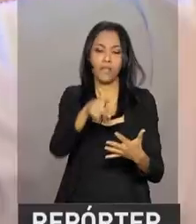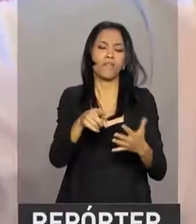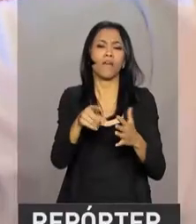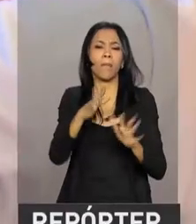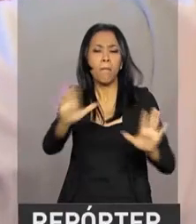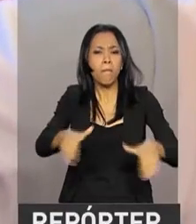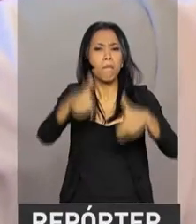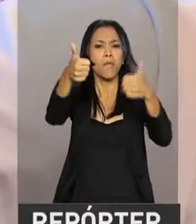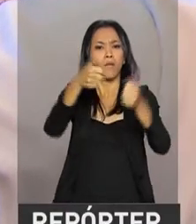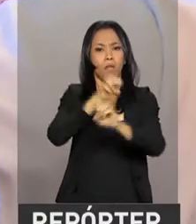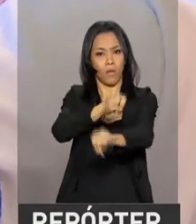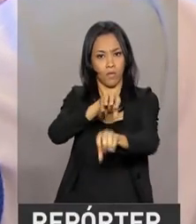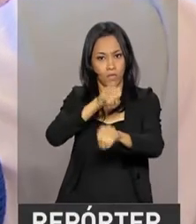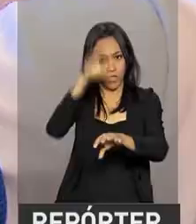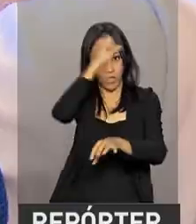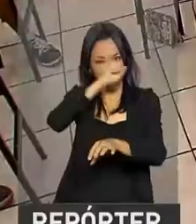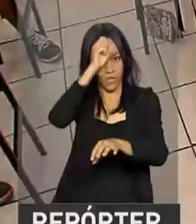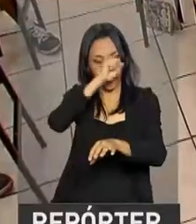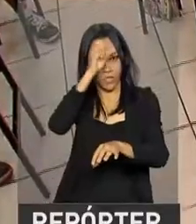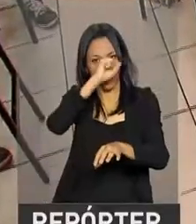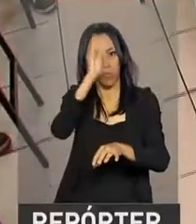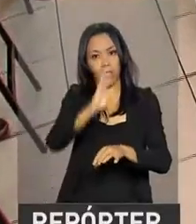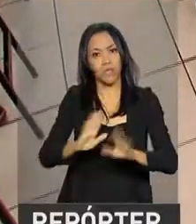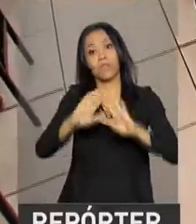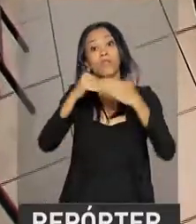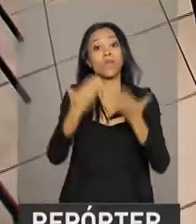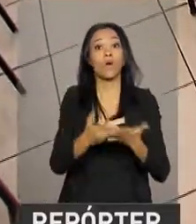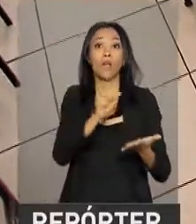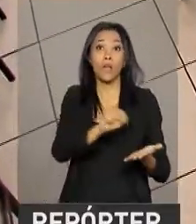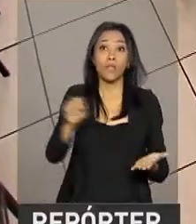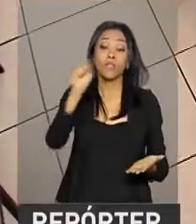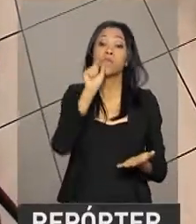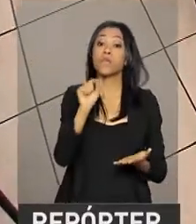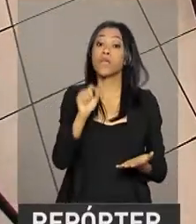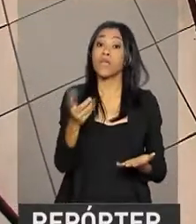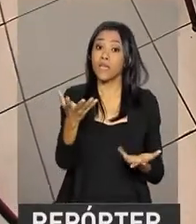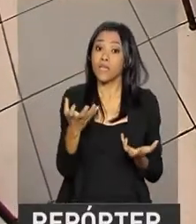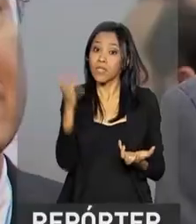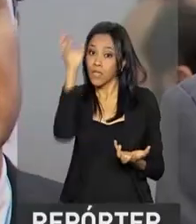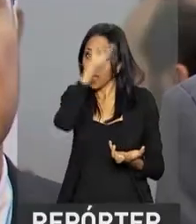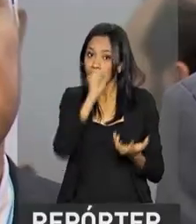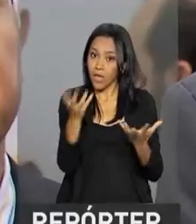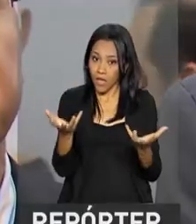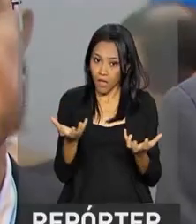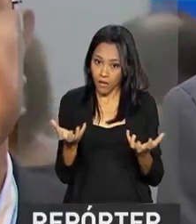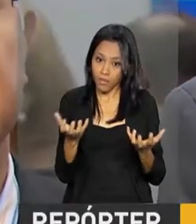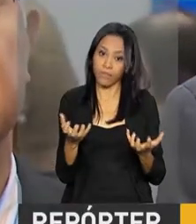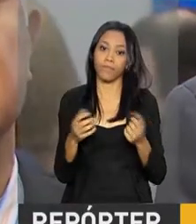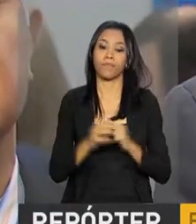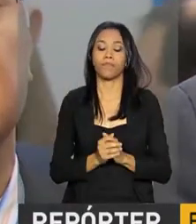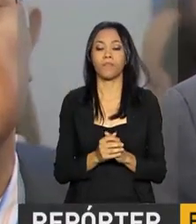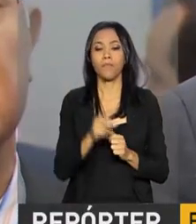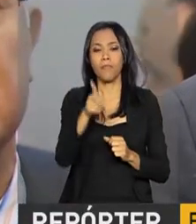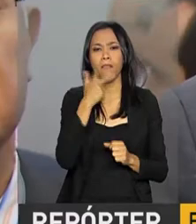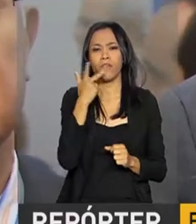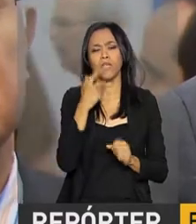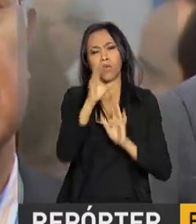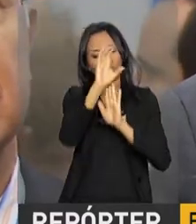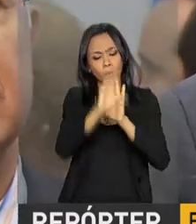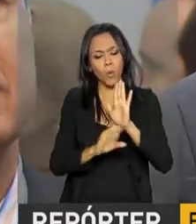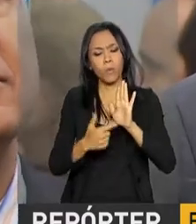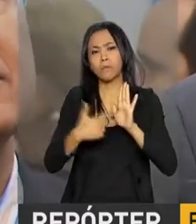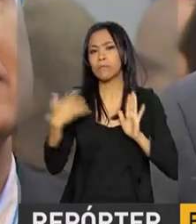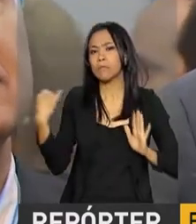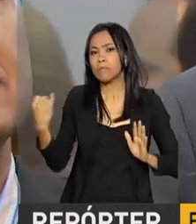país, indicando com clareza o que se espera que os estudantes aprendam na educação básica. É um documento importante para balizar aqueles